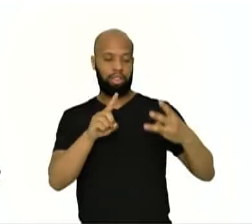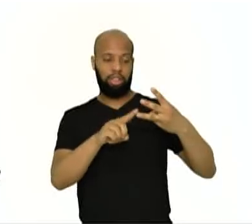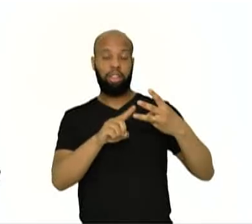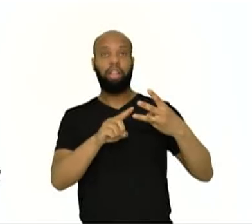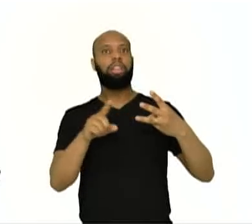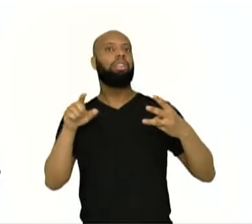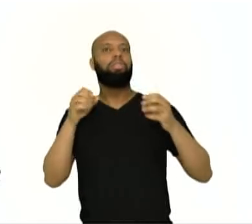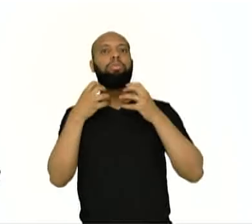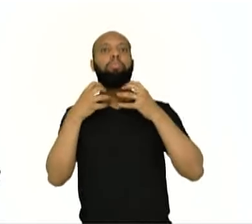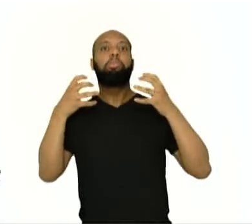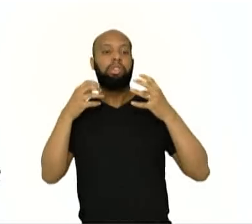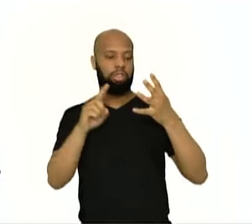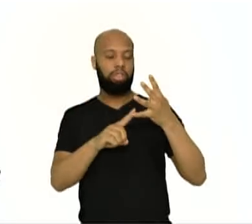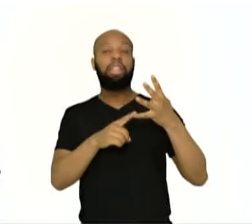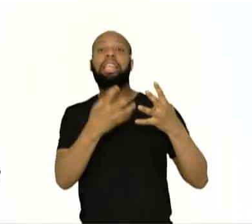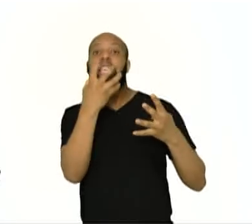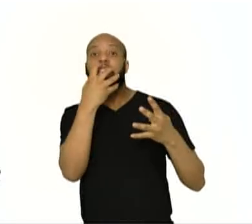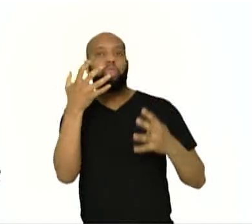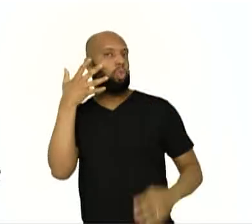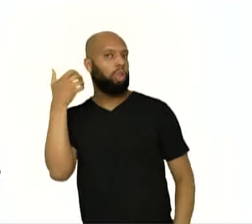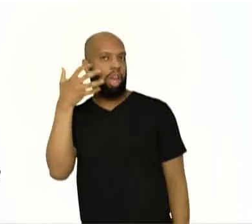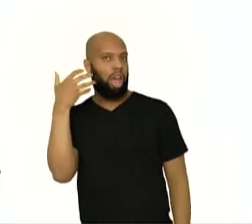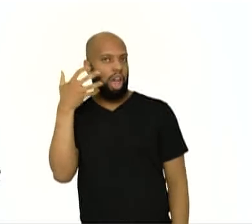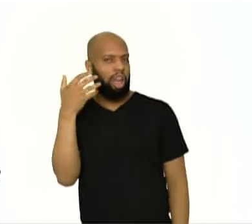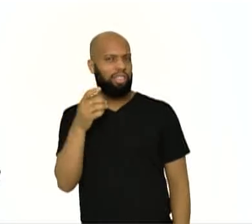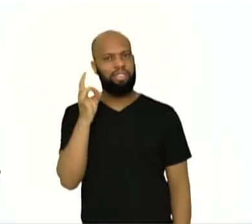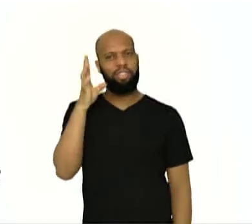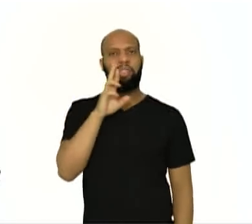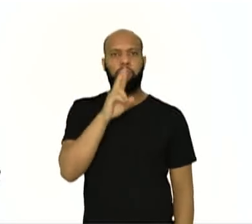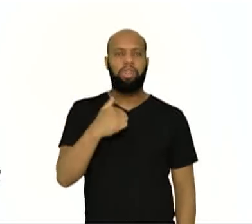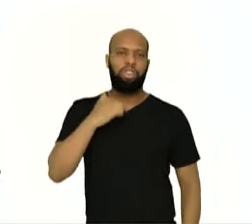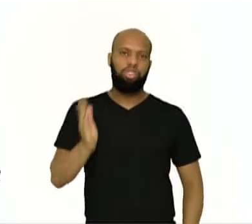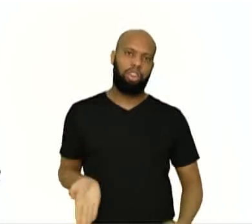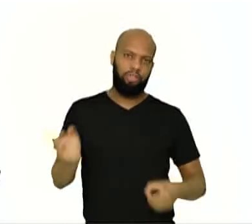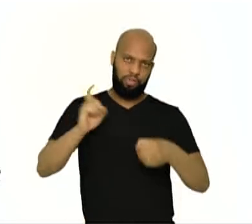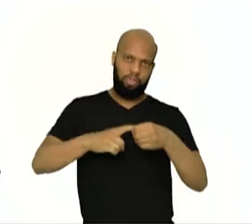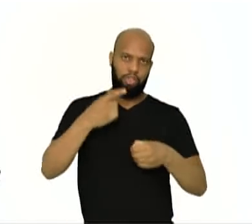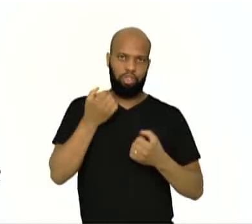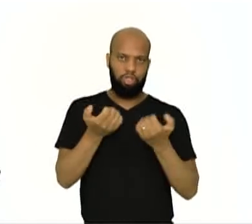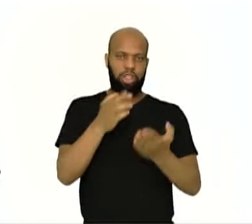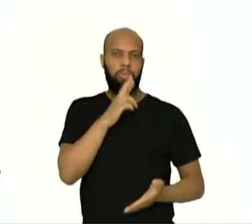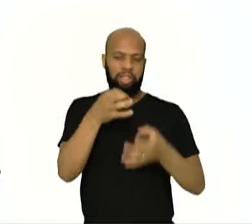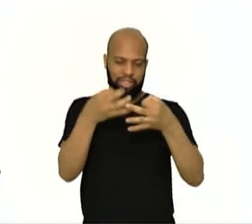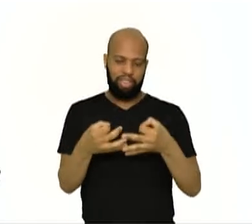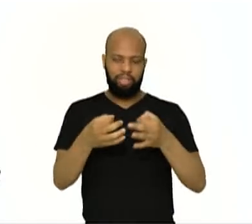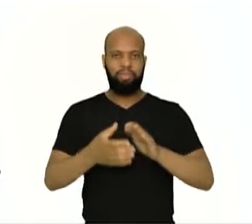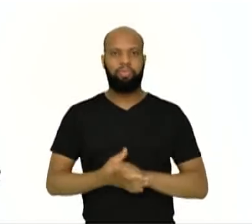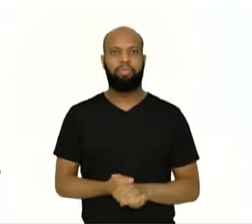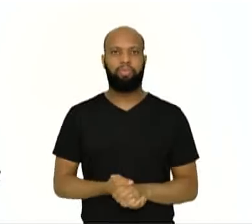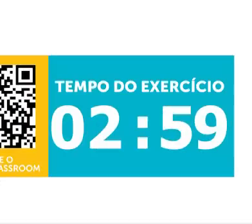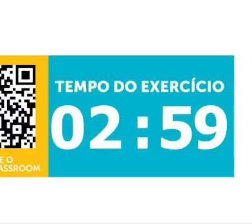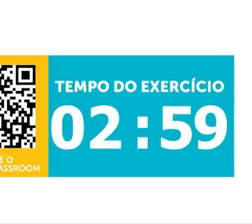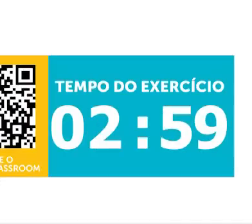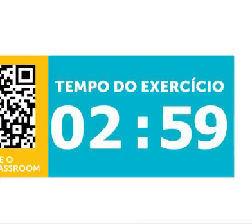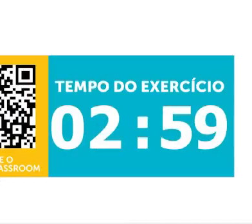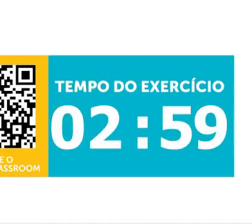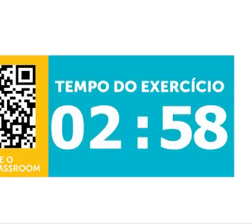Ou a letra D, cachorros e gatos? Essa tá fácil, eu já volto com a resposta correta.